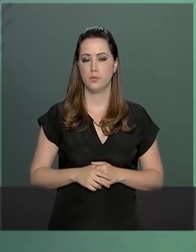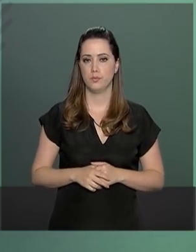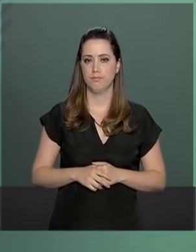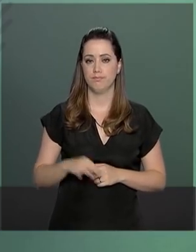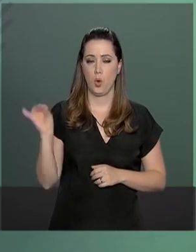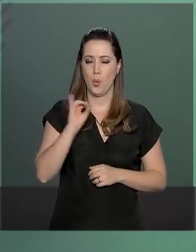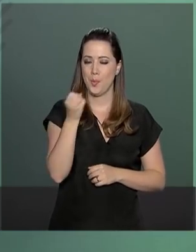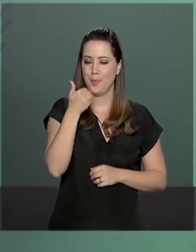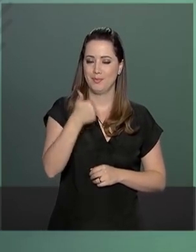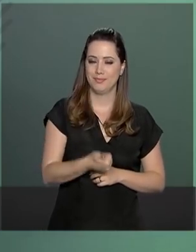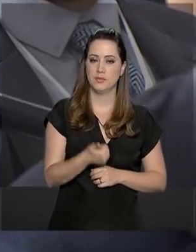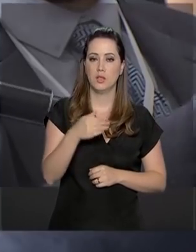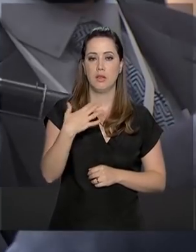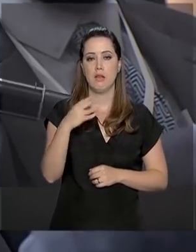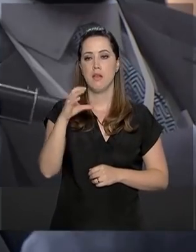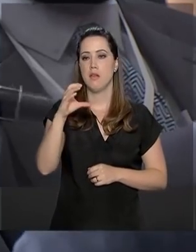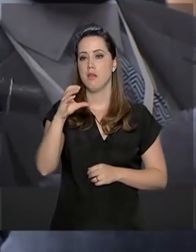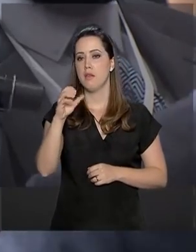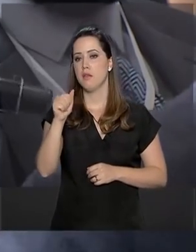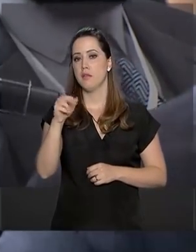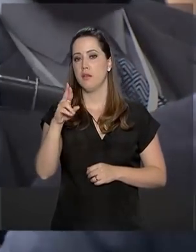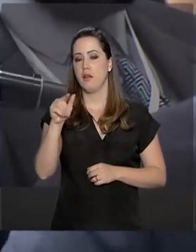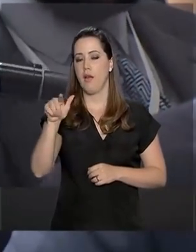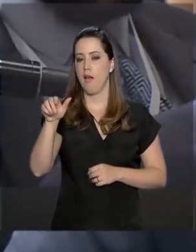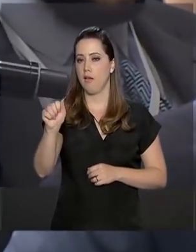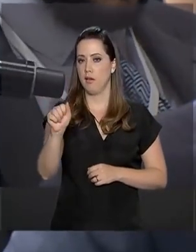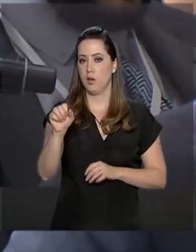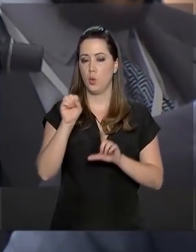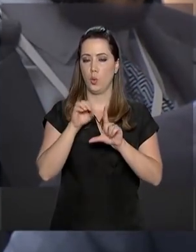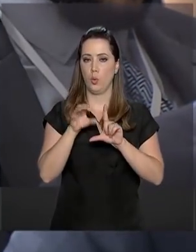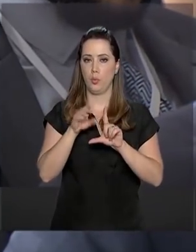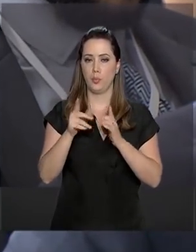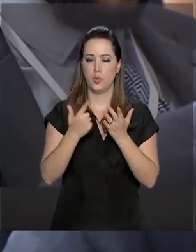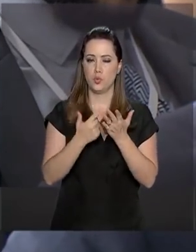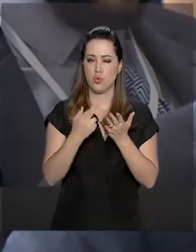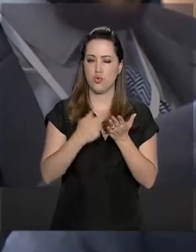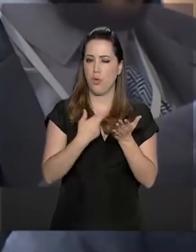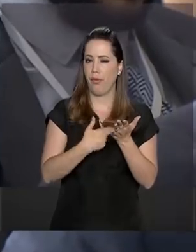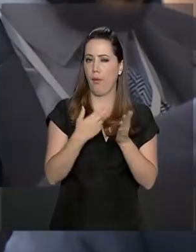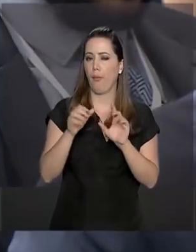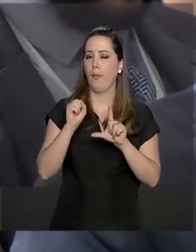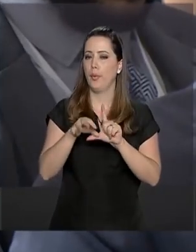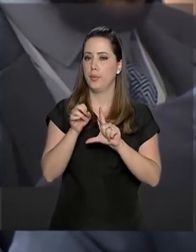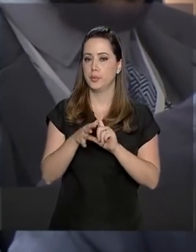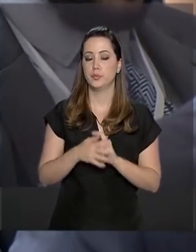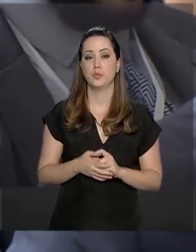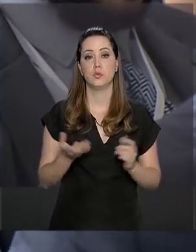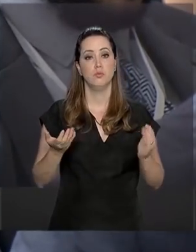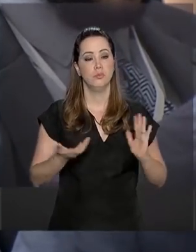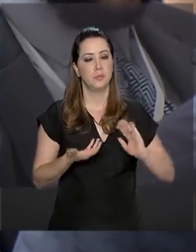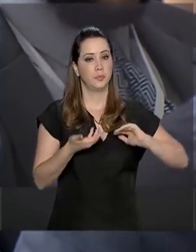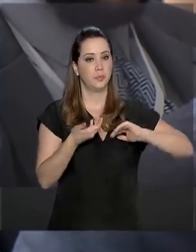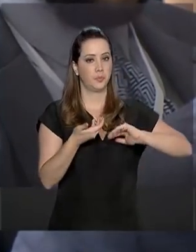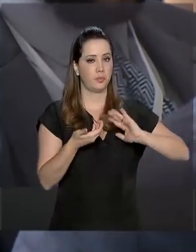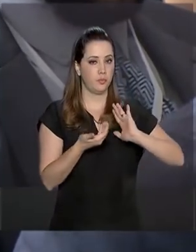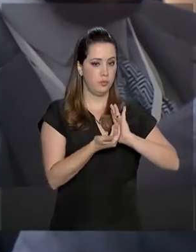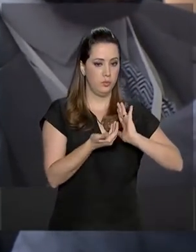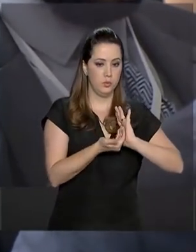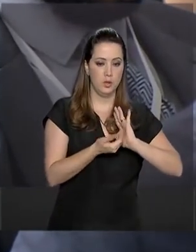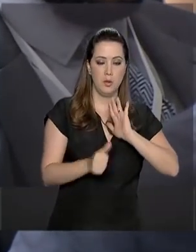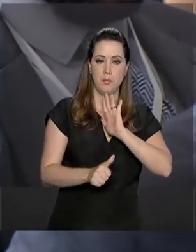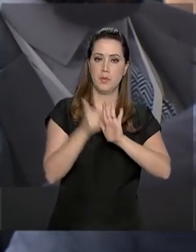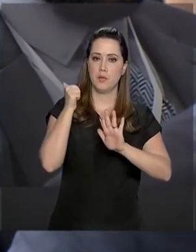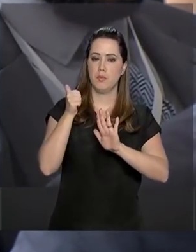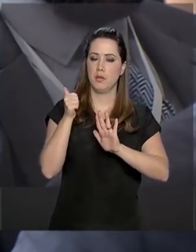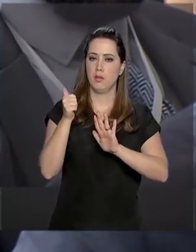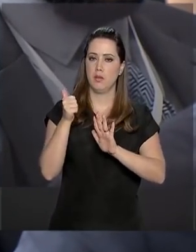tudo bem porta voz carla gama de jornal o globo é porta voz a câmara dos deputados acaba de em pouco a primeira